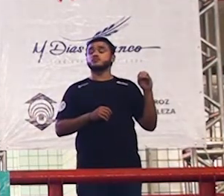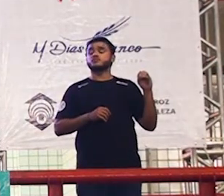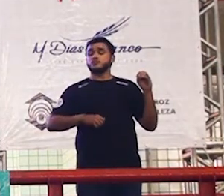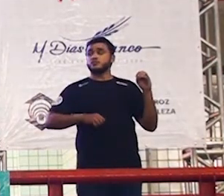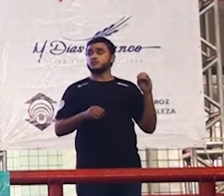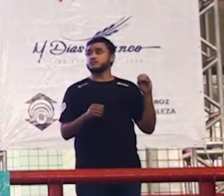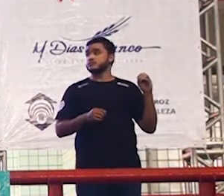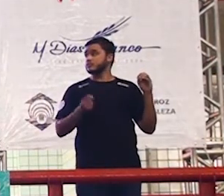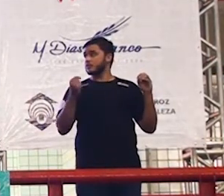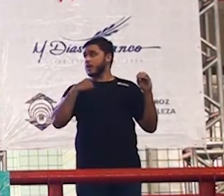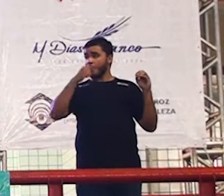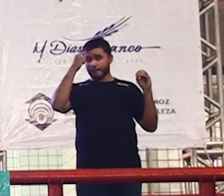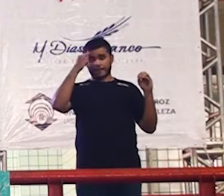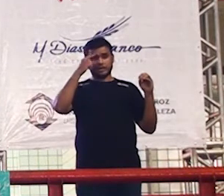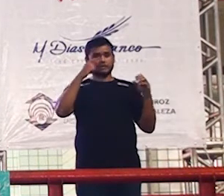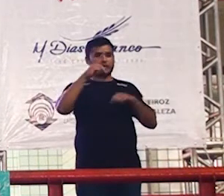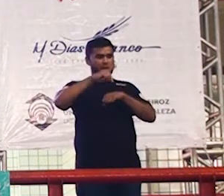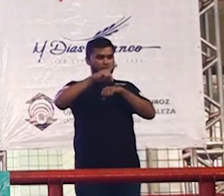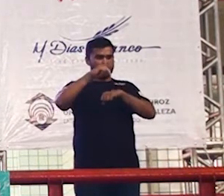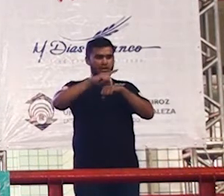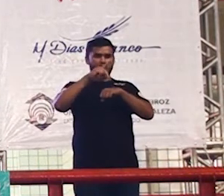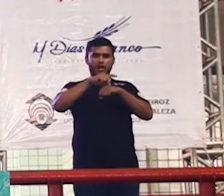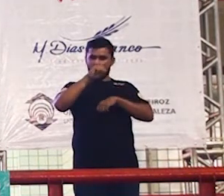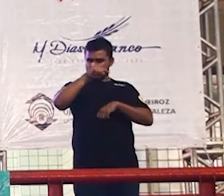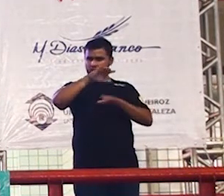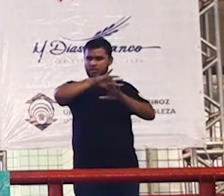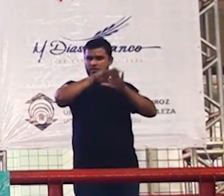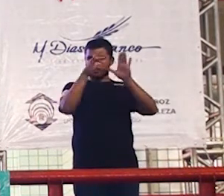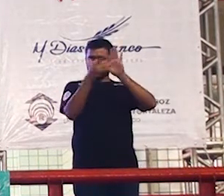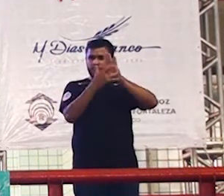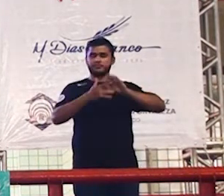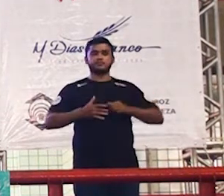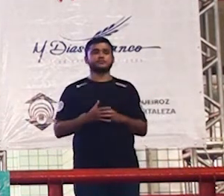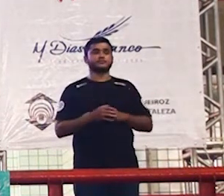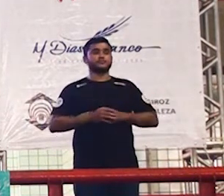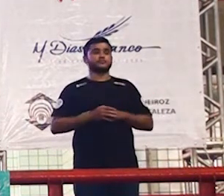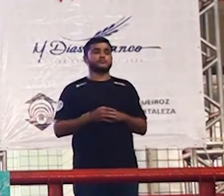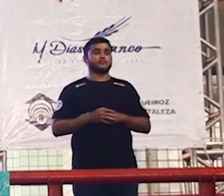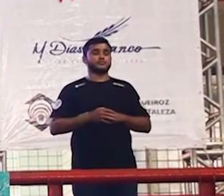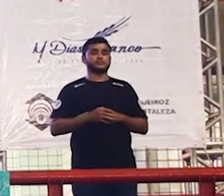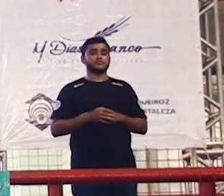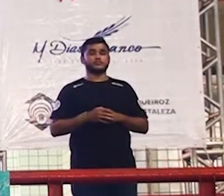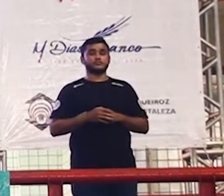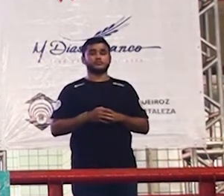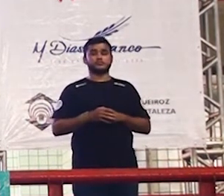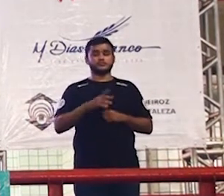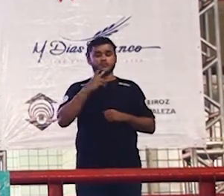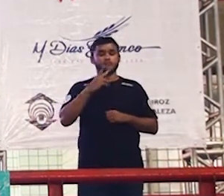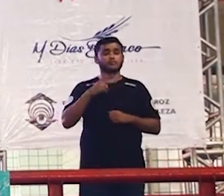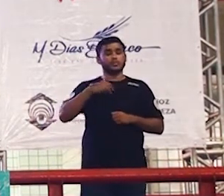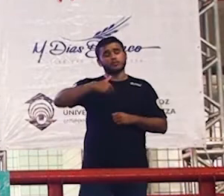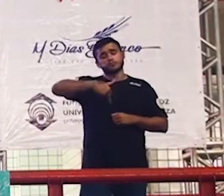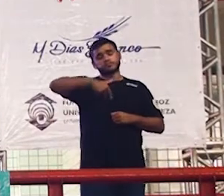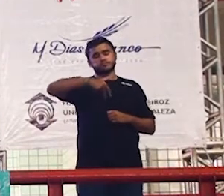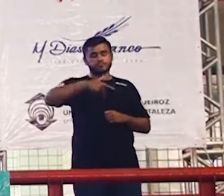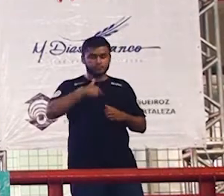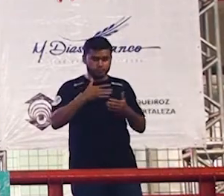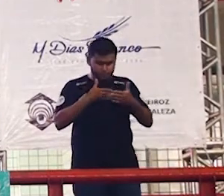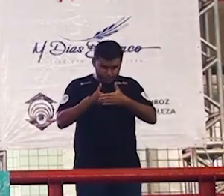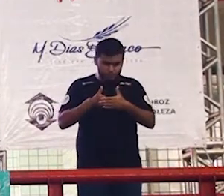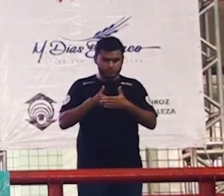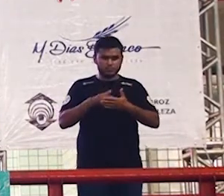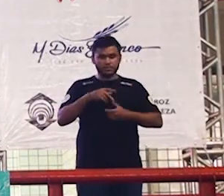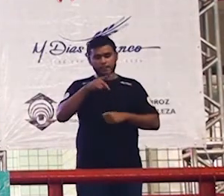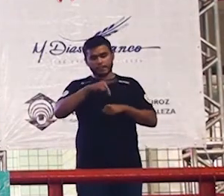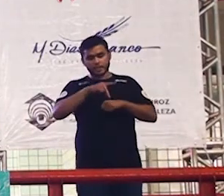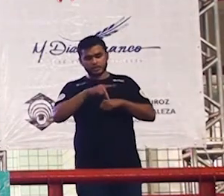Eu posso entender essa pedra como uma metáfora? Posso. No meio do caminho tinha uma pedra no